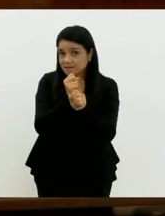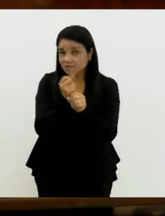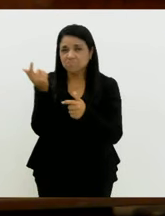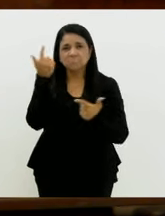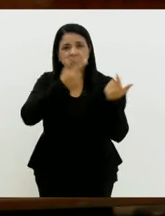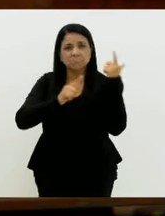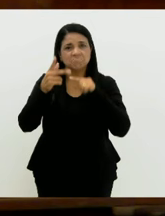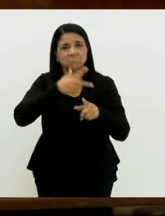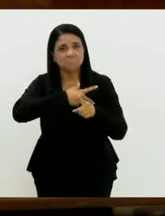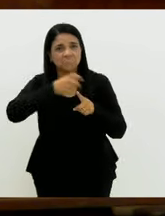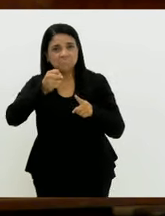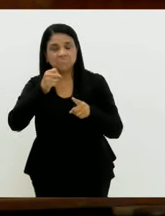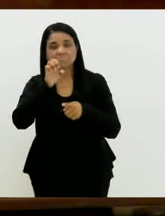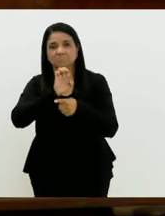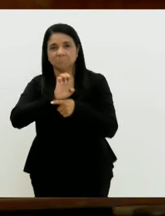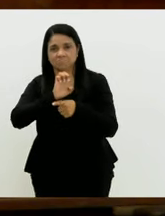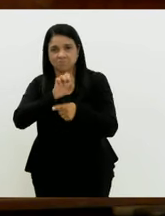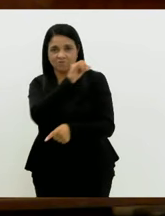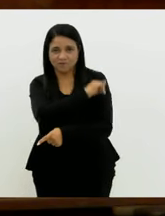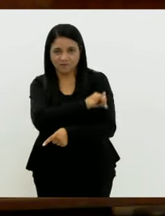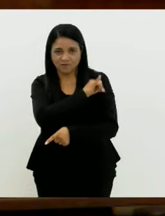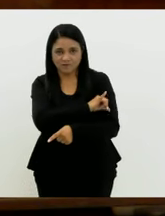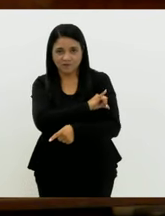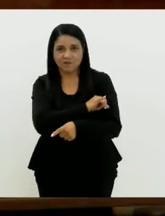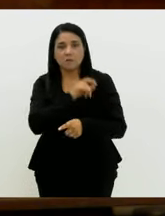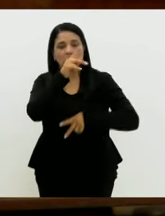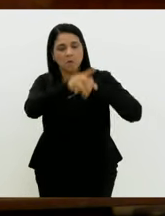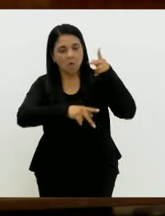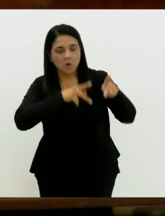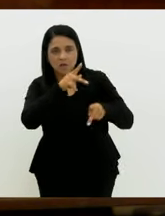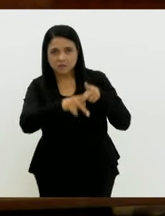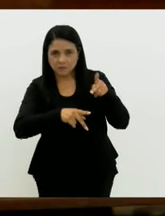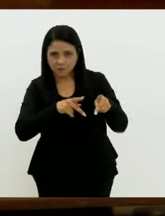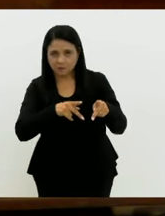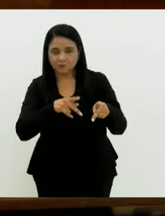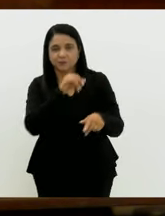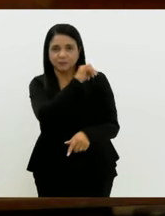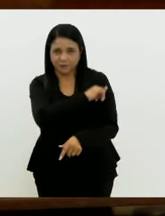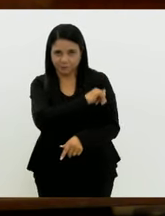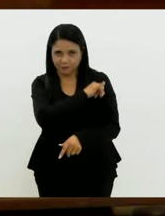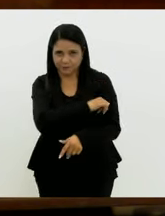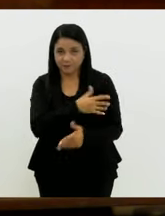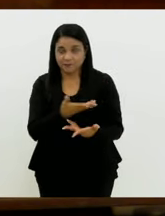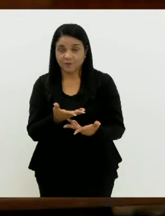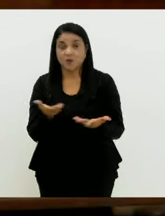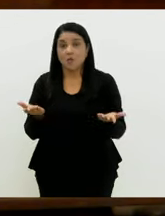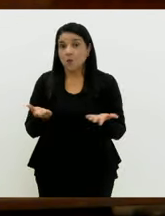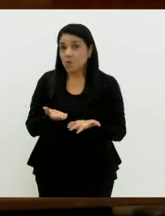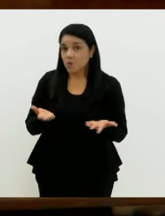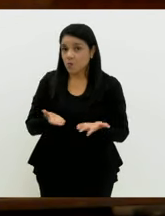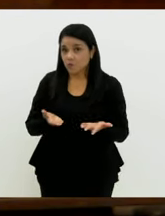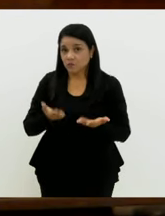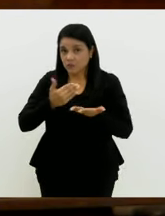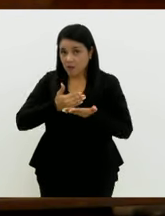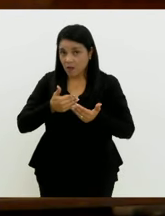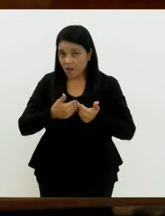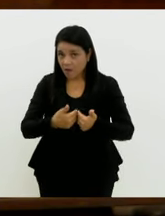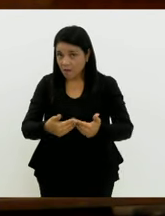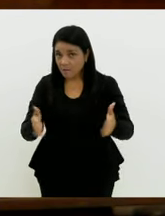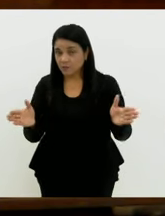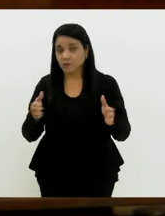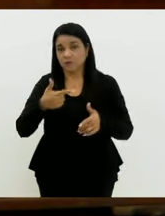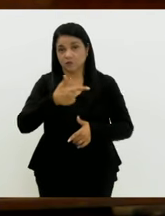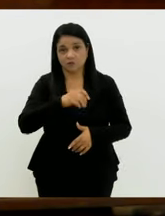conquistas para o Estado do Rio de Janeiro e também para a população fluminense. Hoje, com a abertura do ano